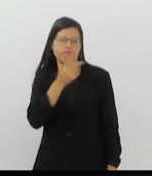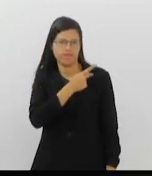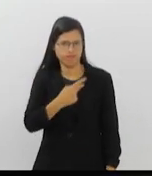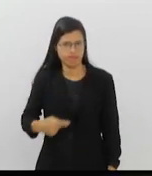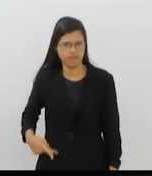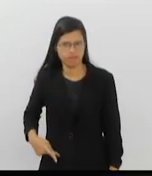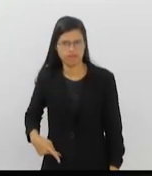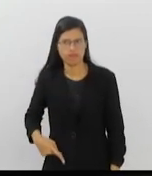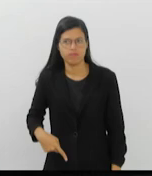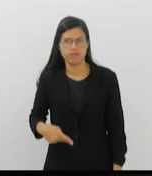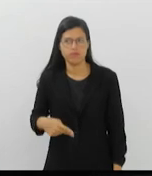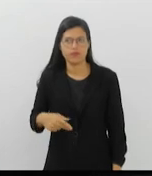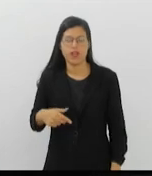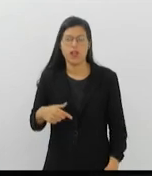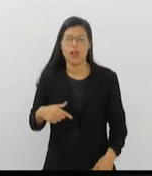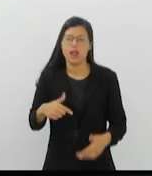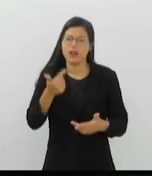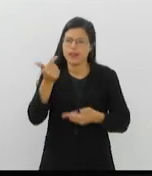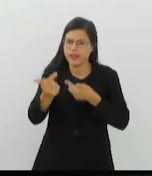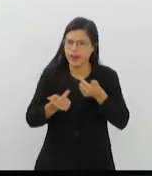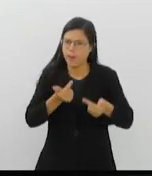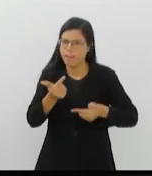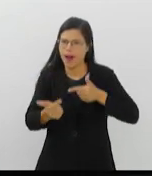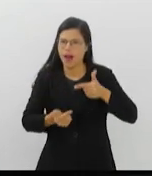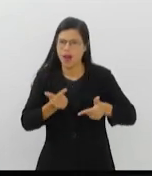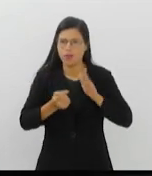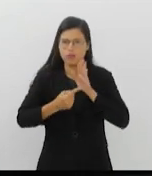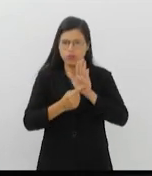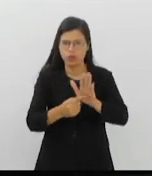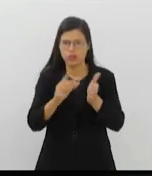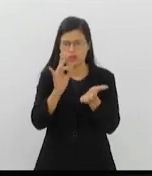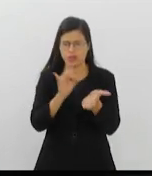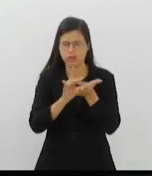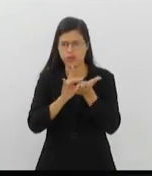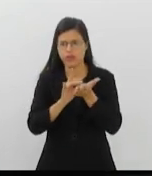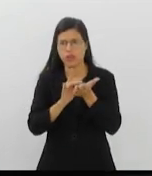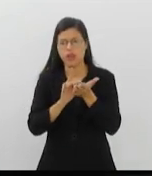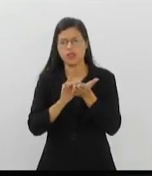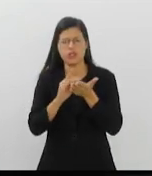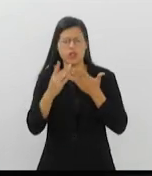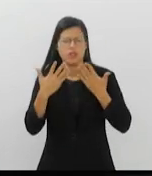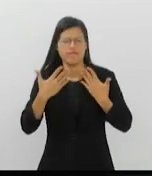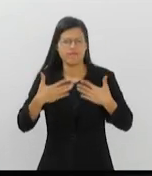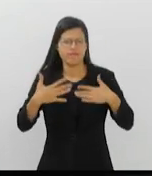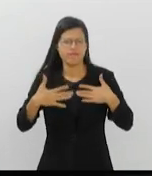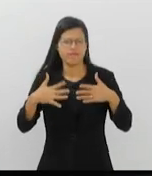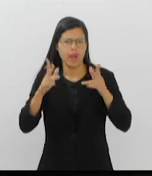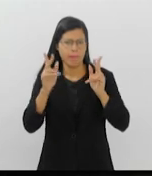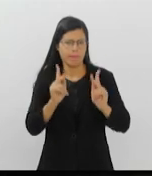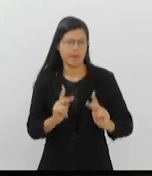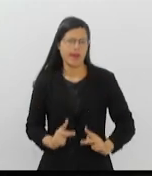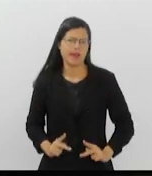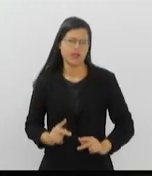Ceasa quem trabalha com a verdade tem a tranquilidade de